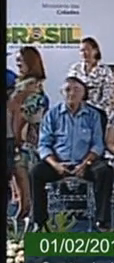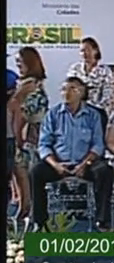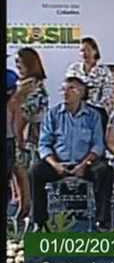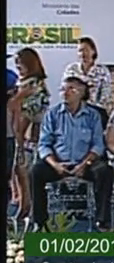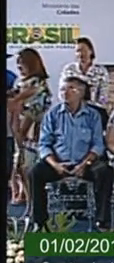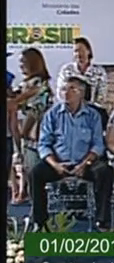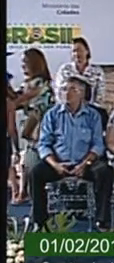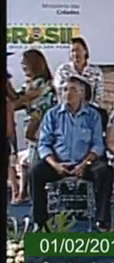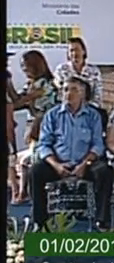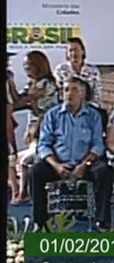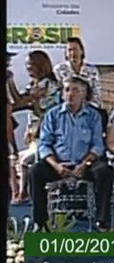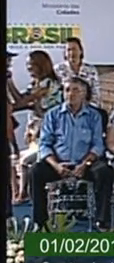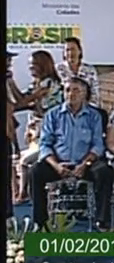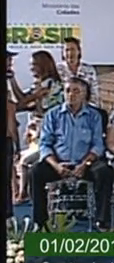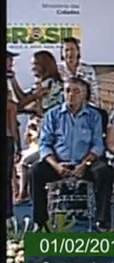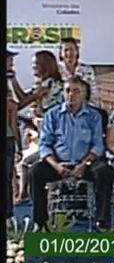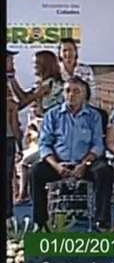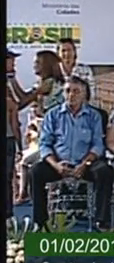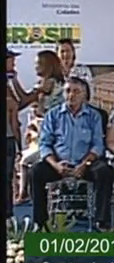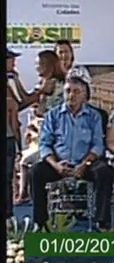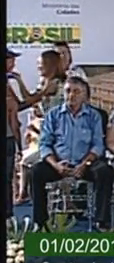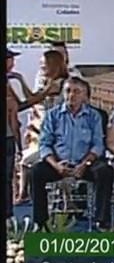Jardim dos Ipês i